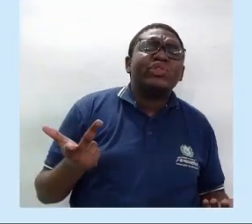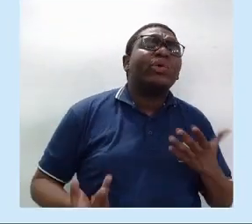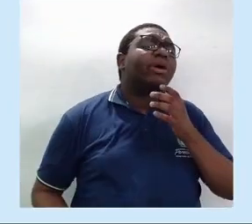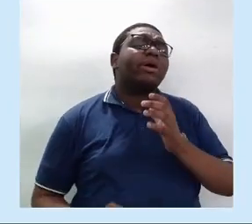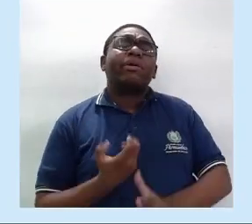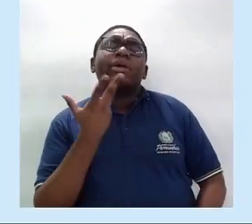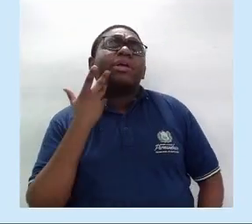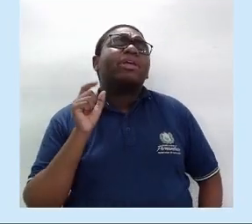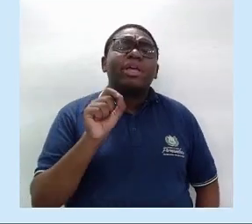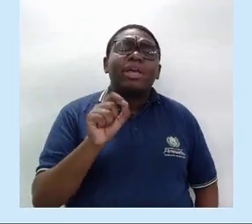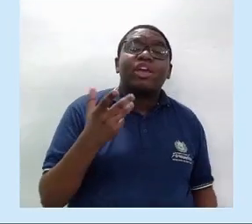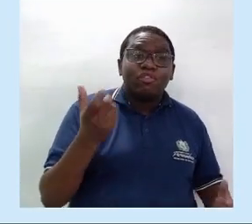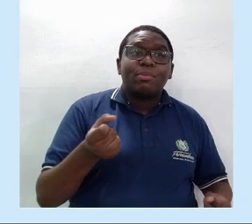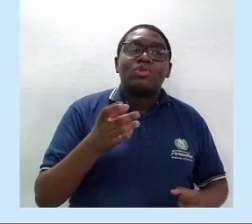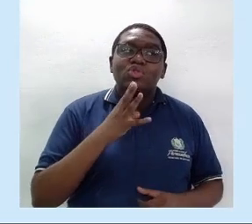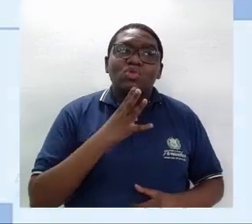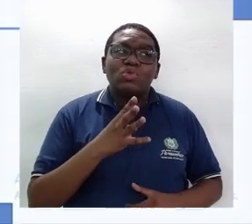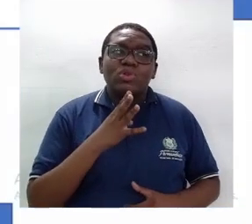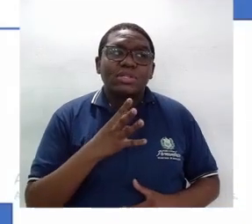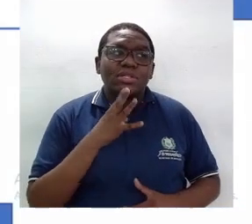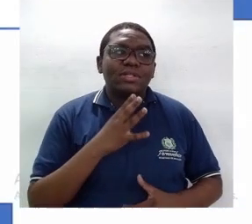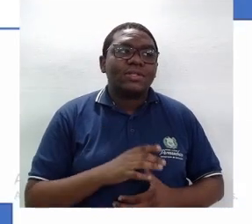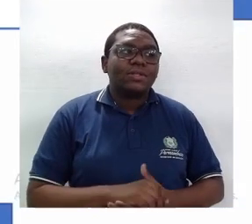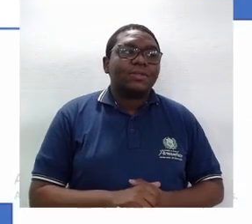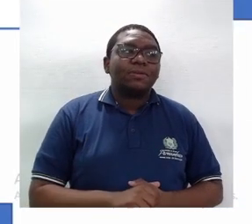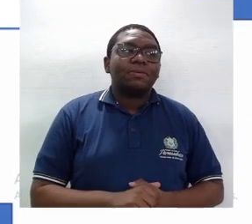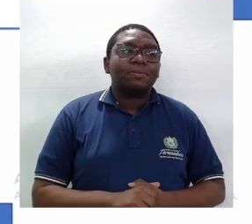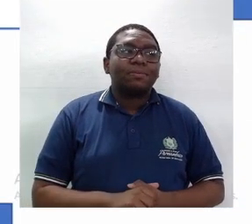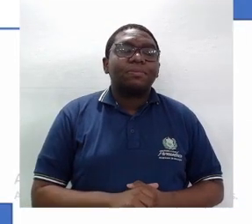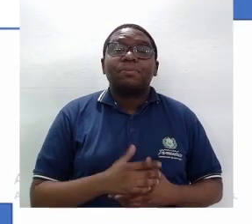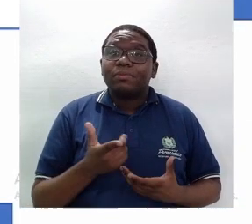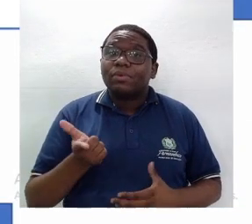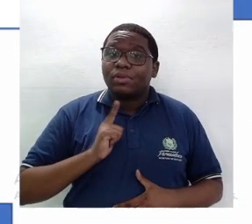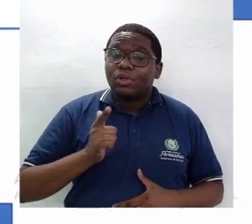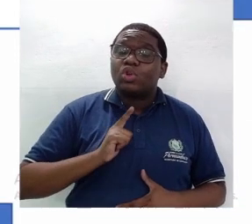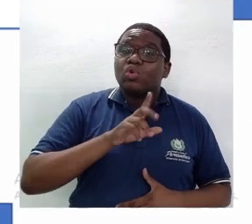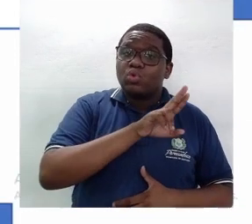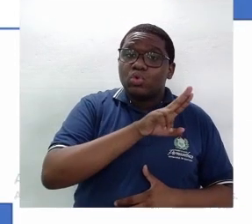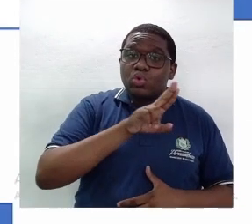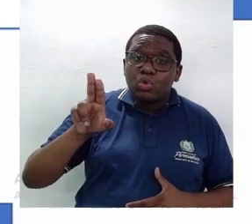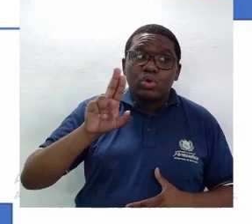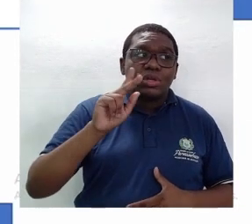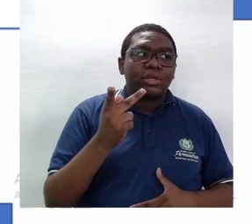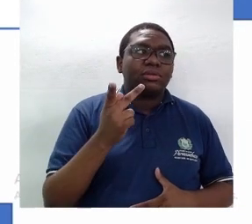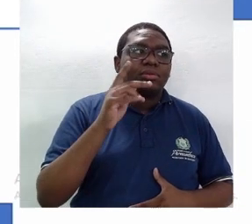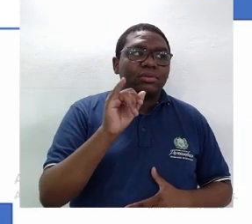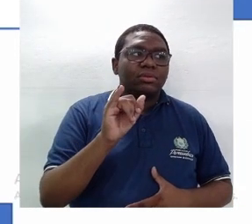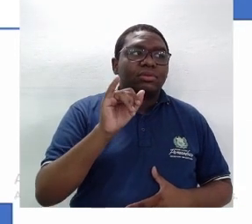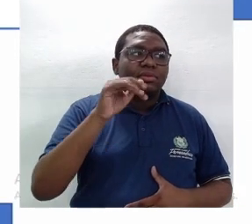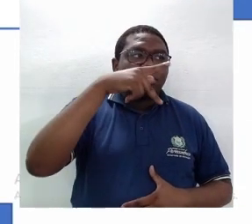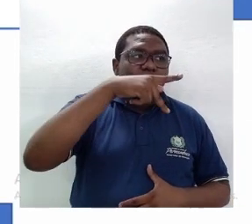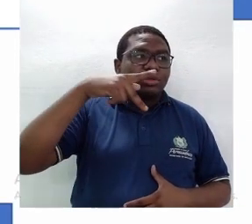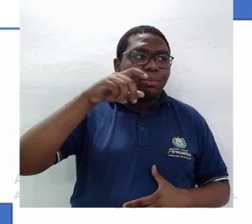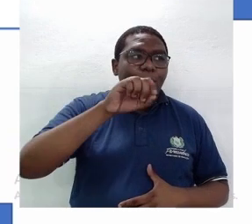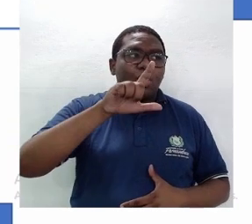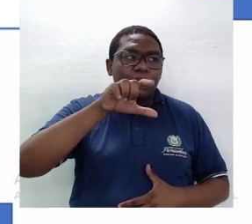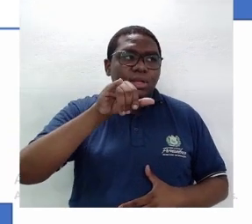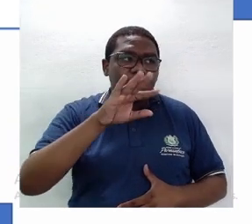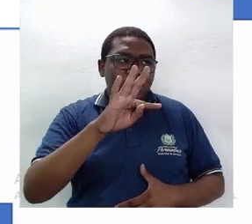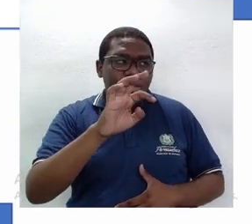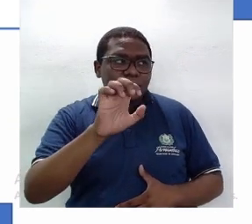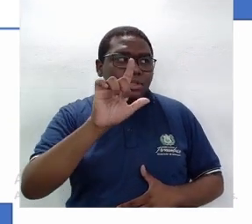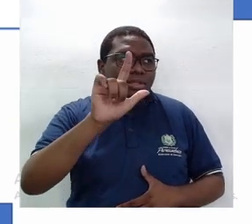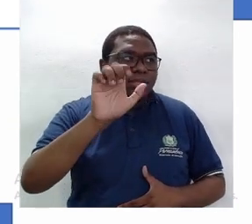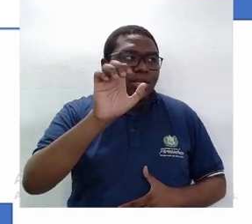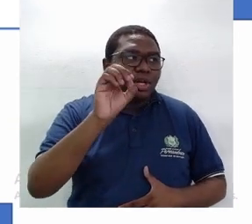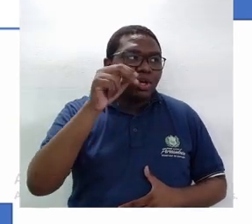fundador? Vamos conhecer. Na tela, nós temos o seguinte. Seu nome é Hippolyte Léon